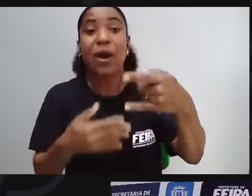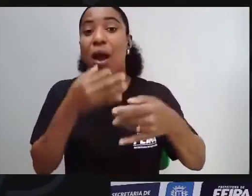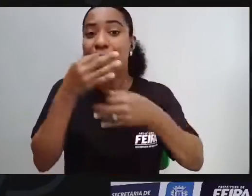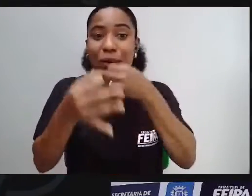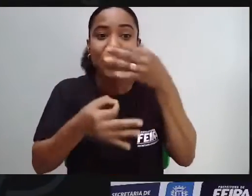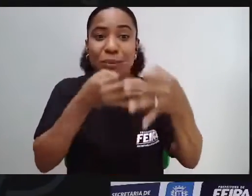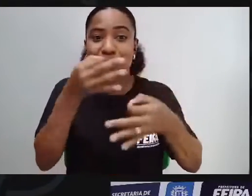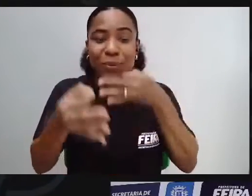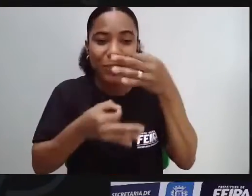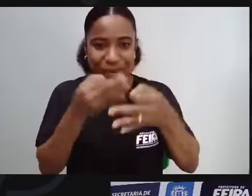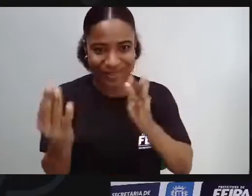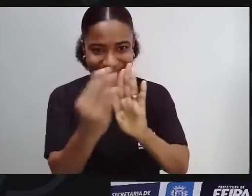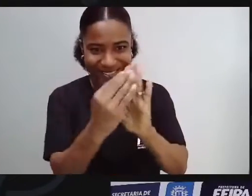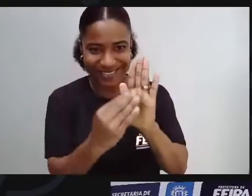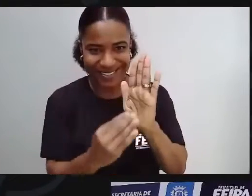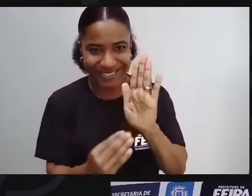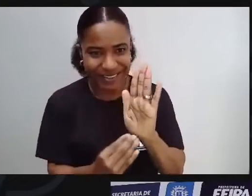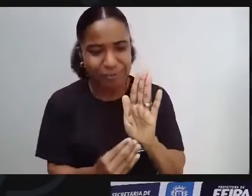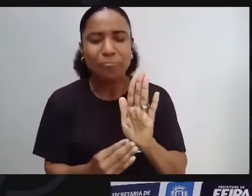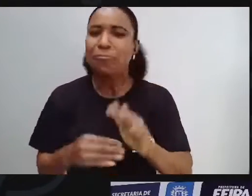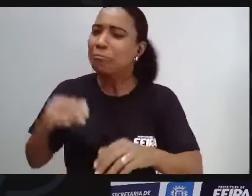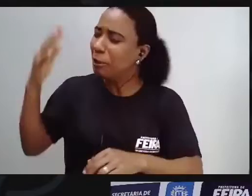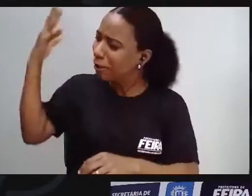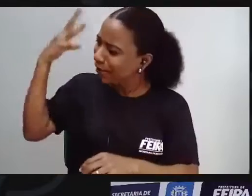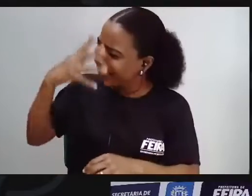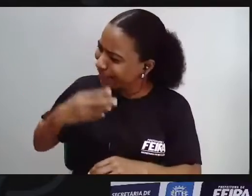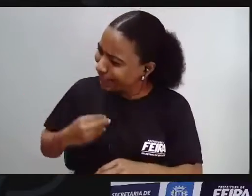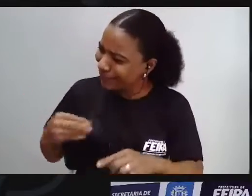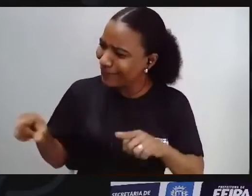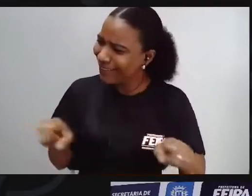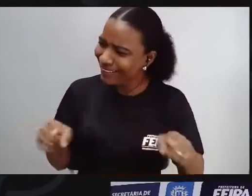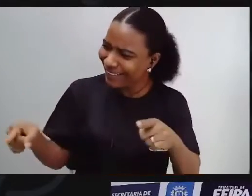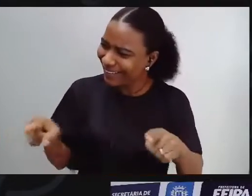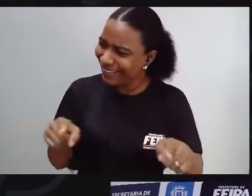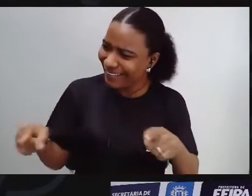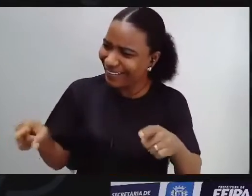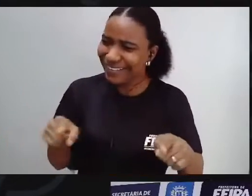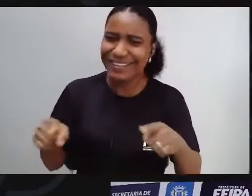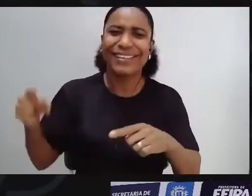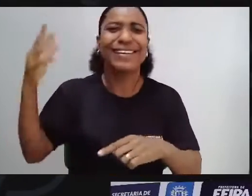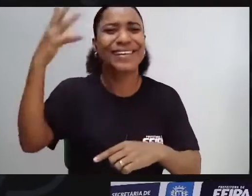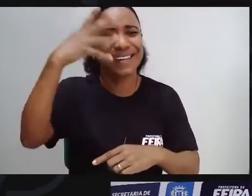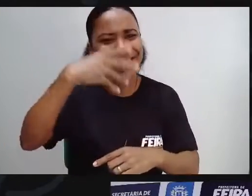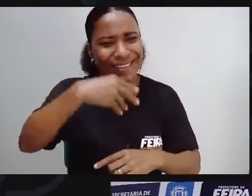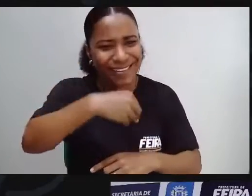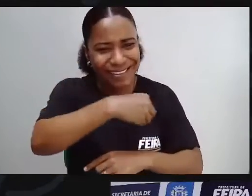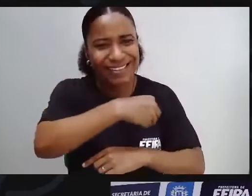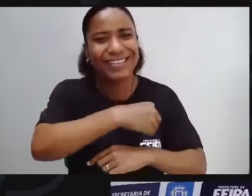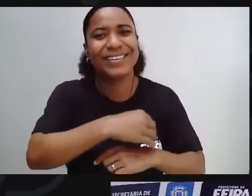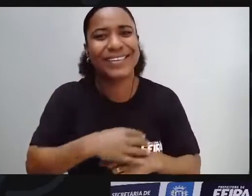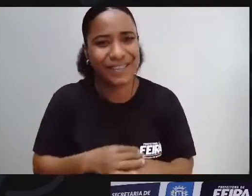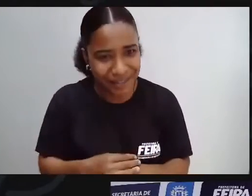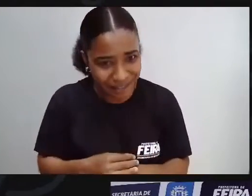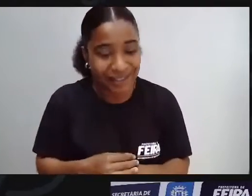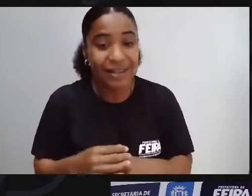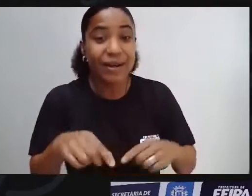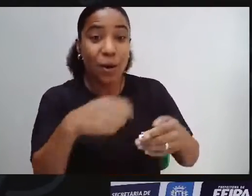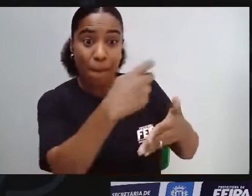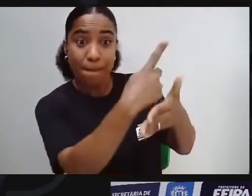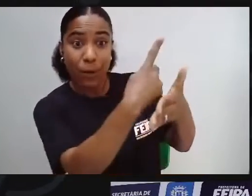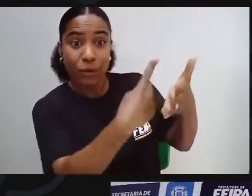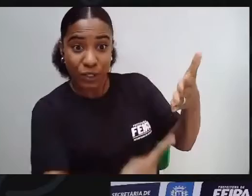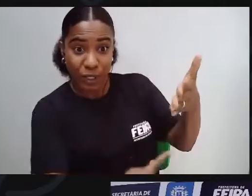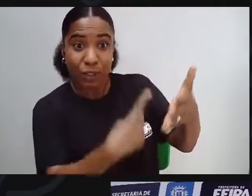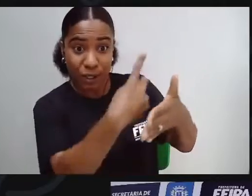Que lindo esse repente preso também para o pessoal do instrumento que faz parte também do a música na